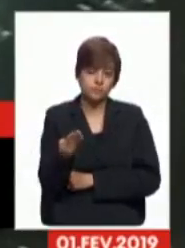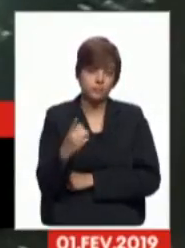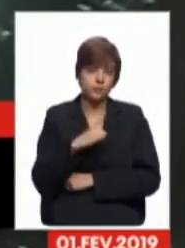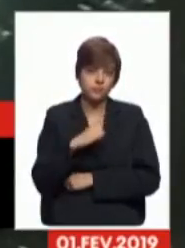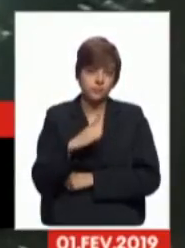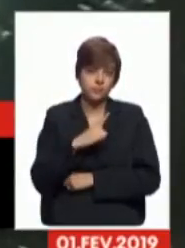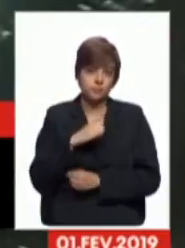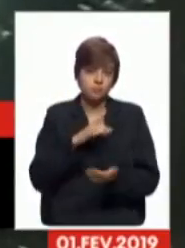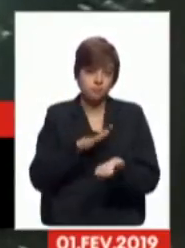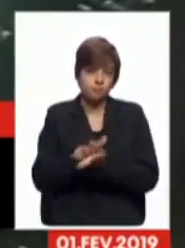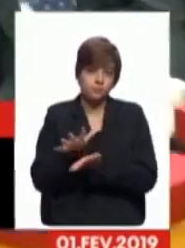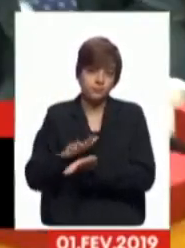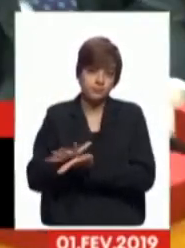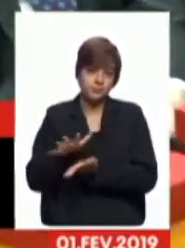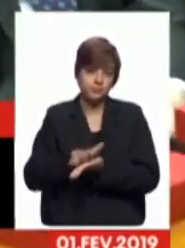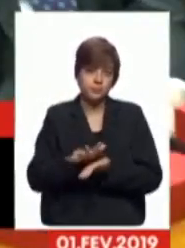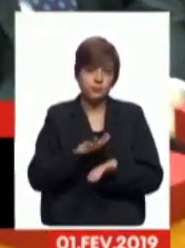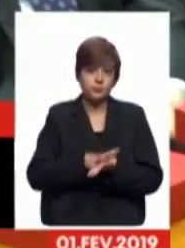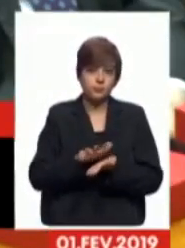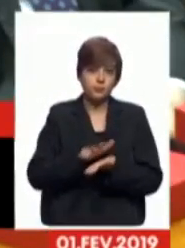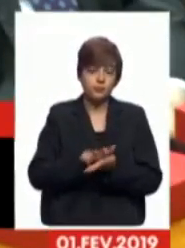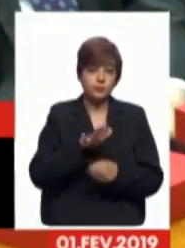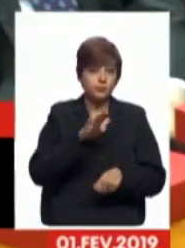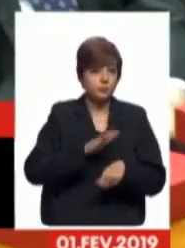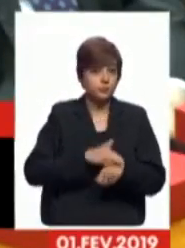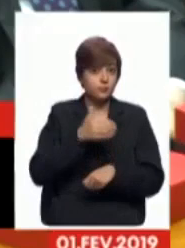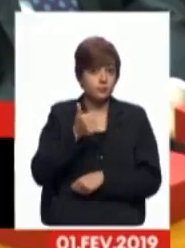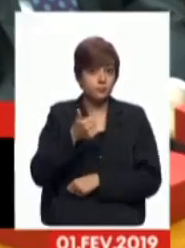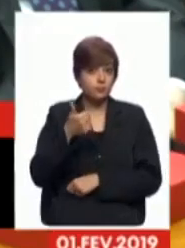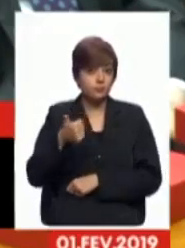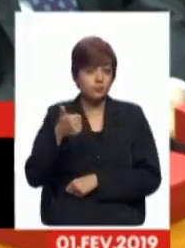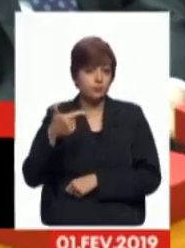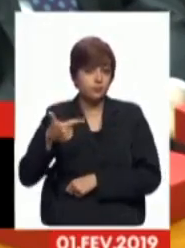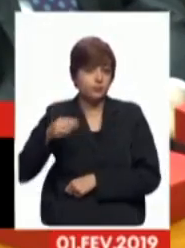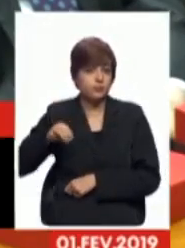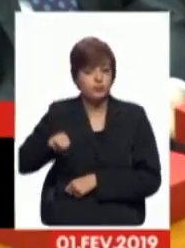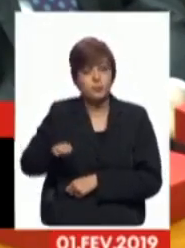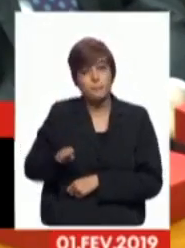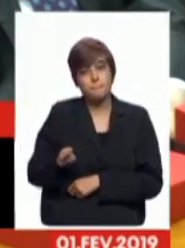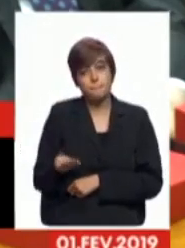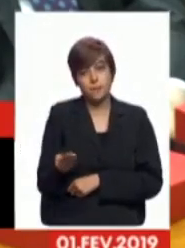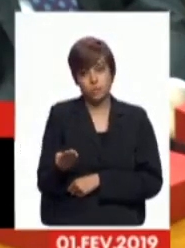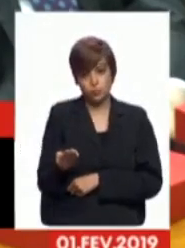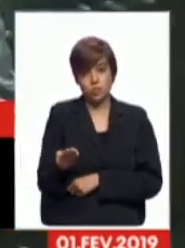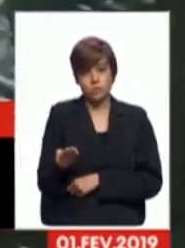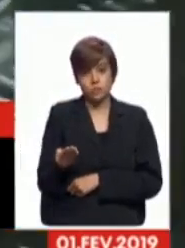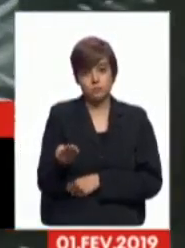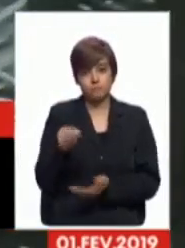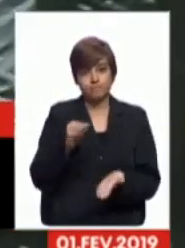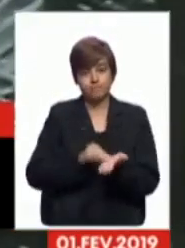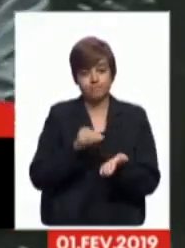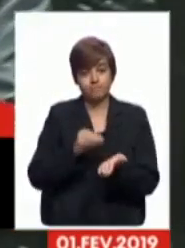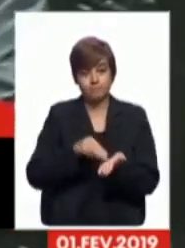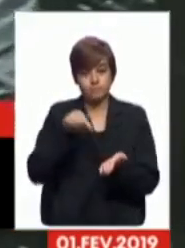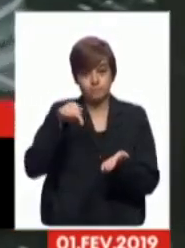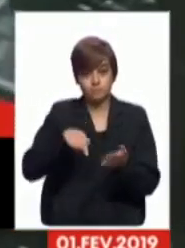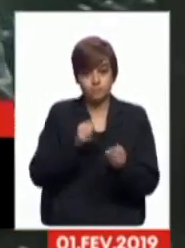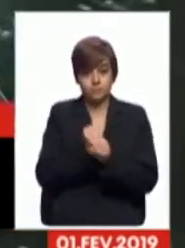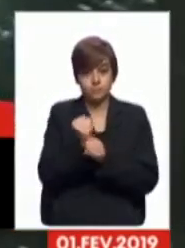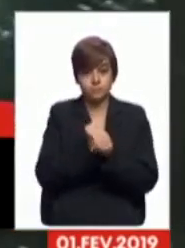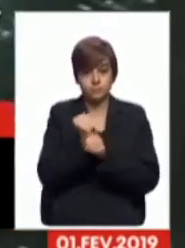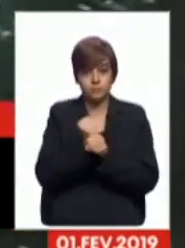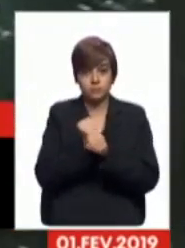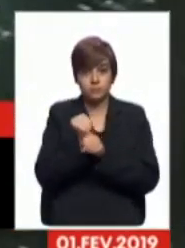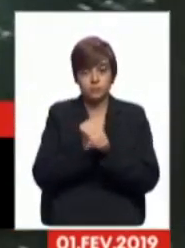despesas fixadas de 112 bilhões, resultando num déficit para esse ano de